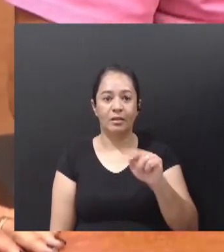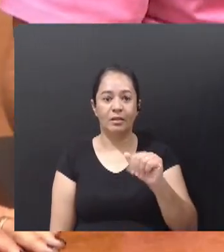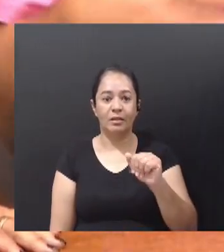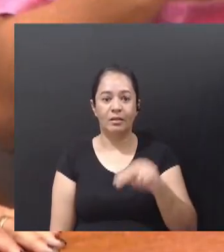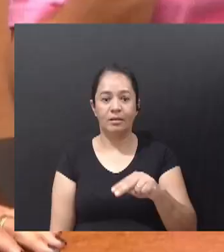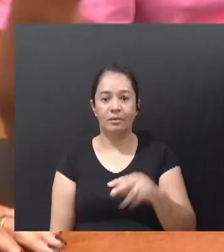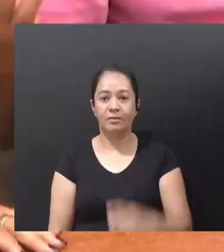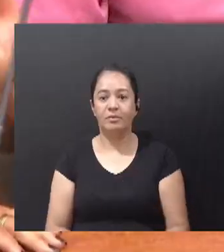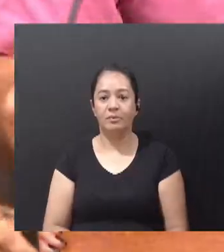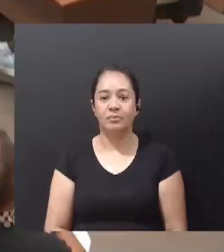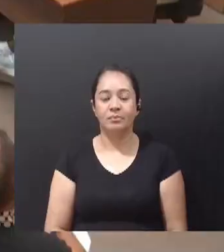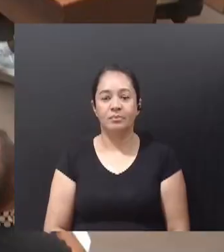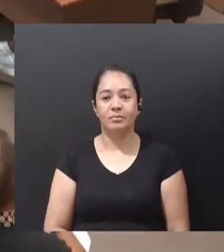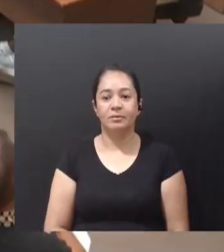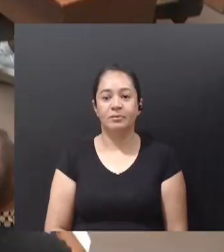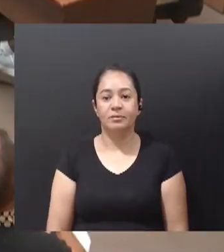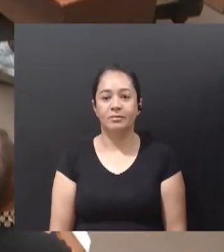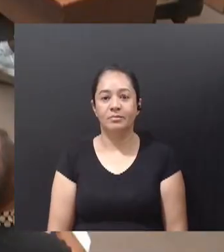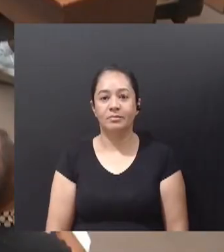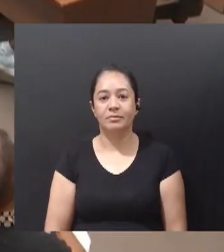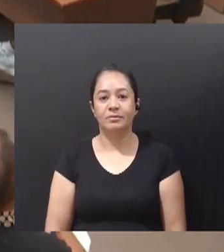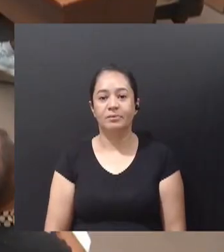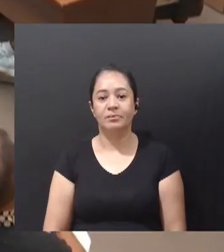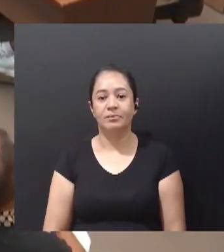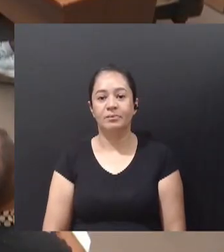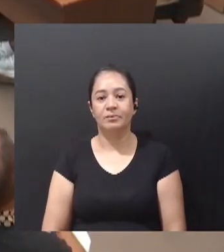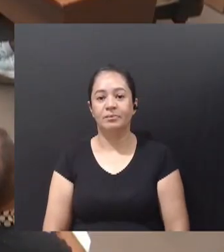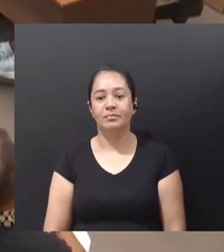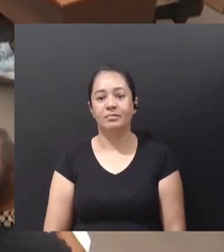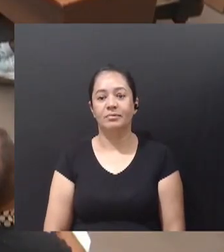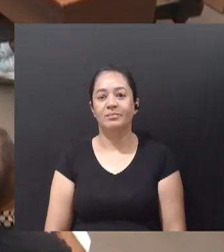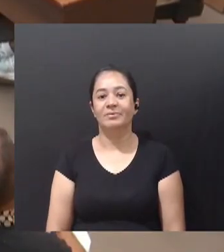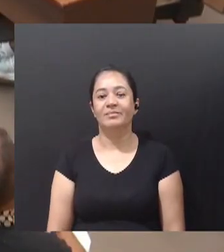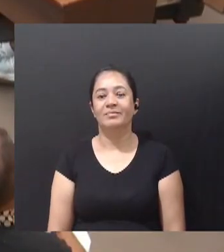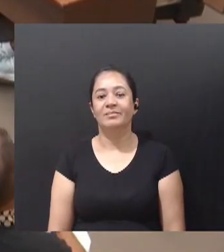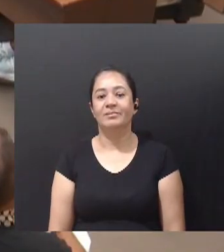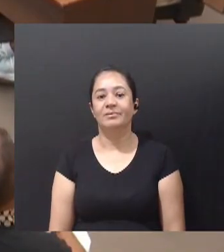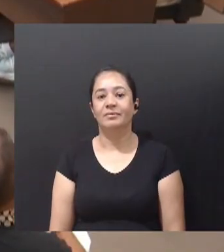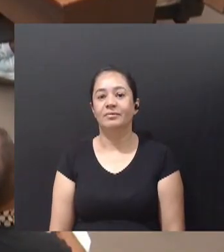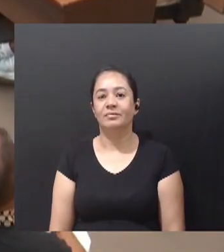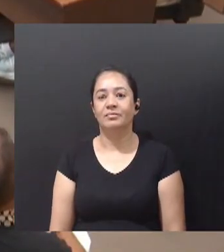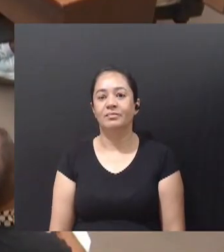Falar o quê? Nem sei quem é os caras.